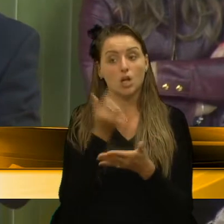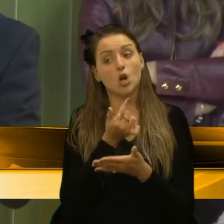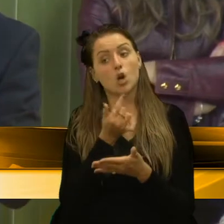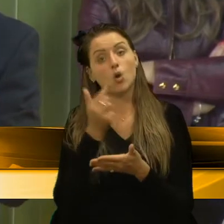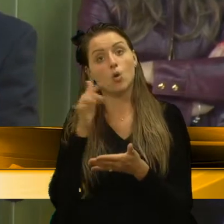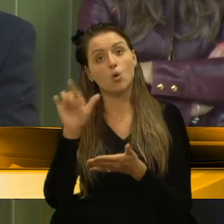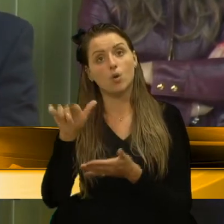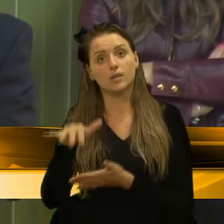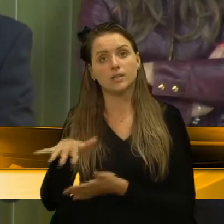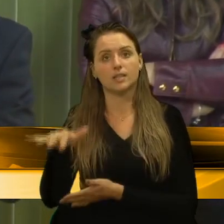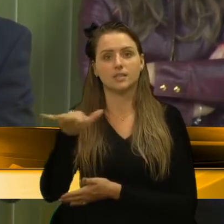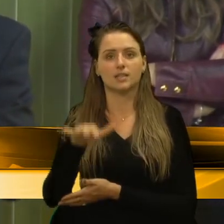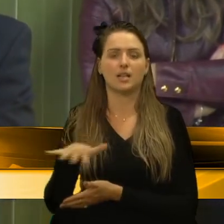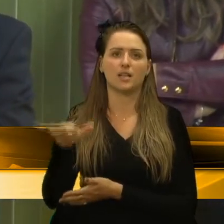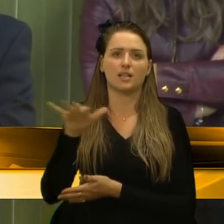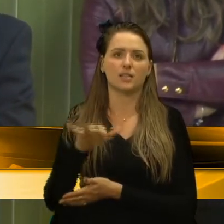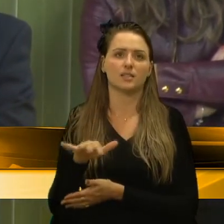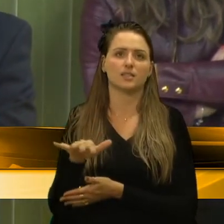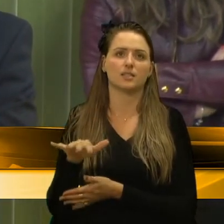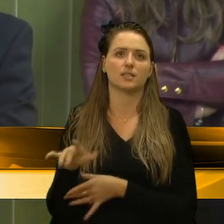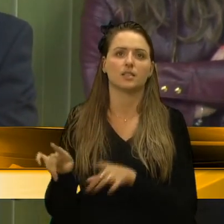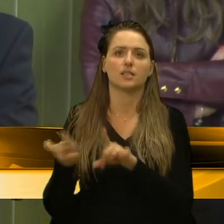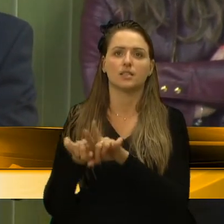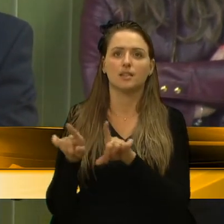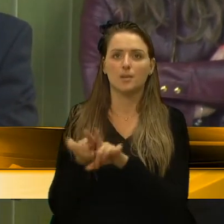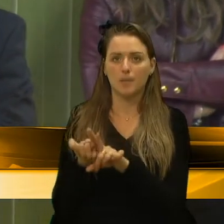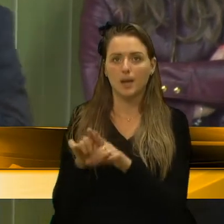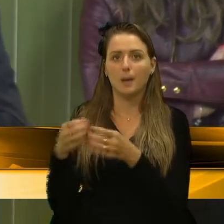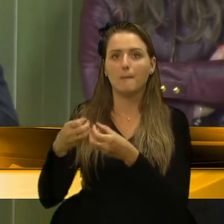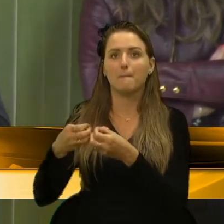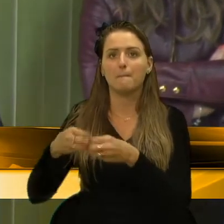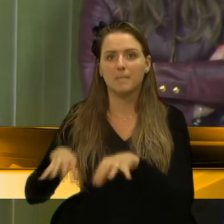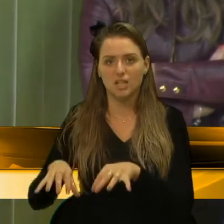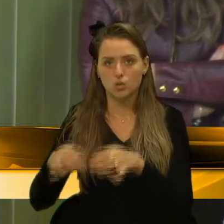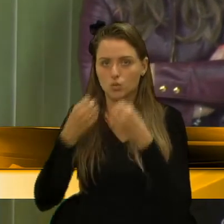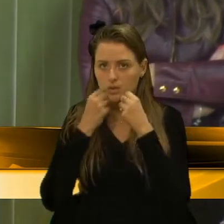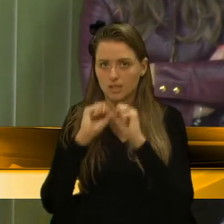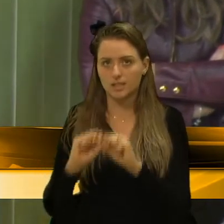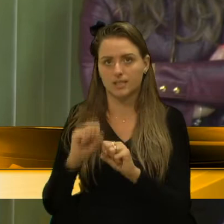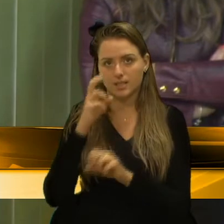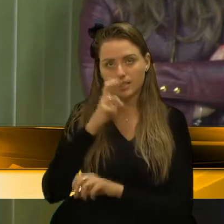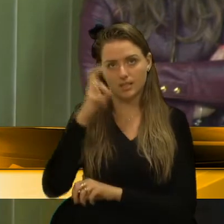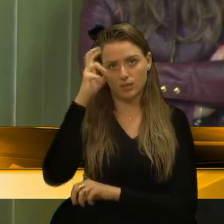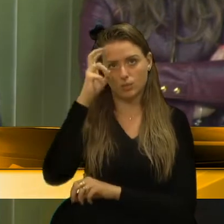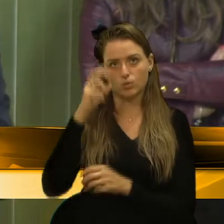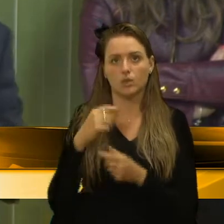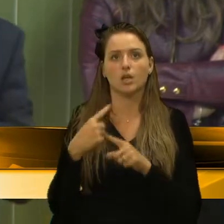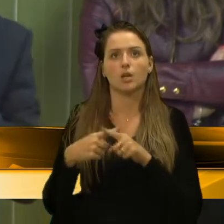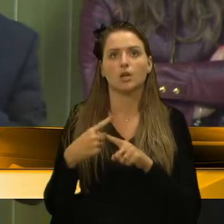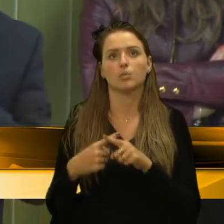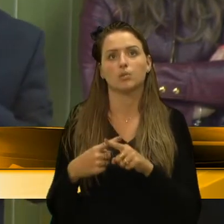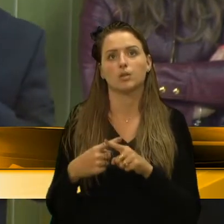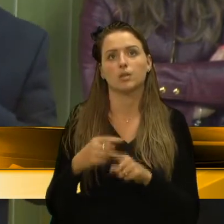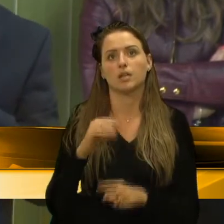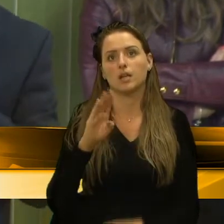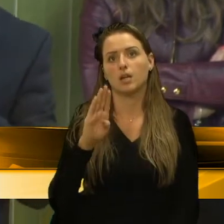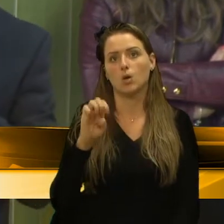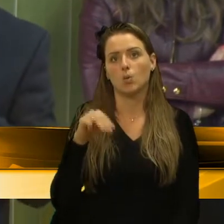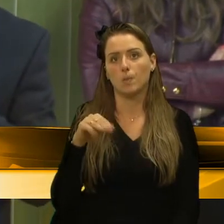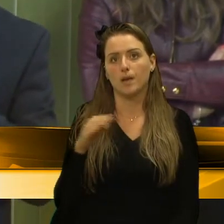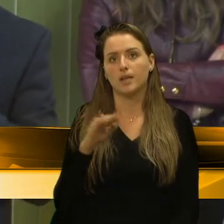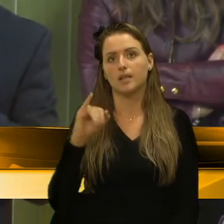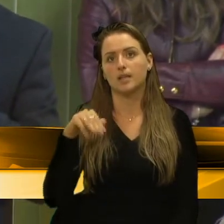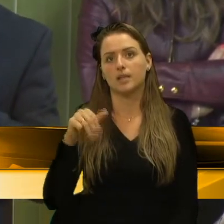setores vão ter que ser sugados da Secretaria da Cultura, porque este bem ele é